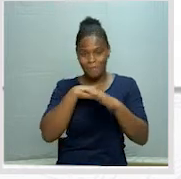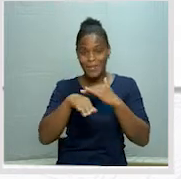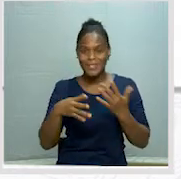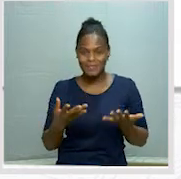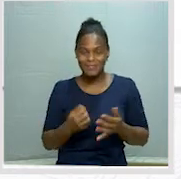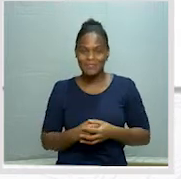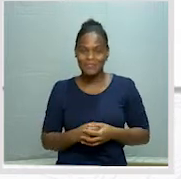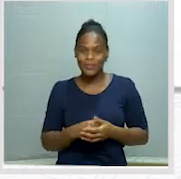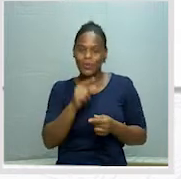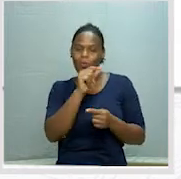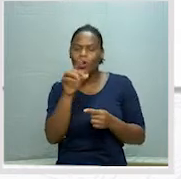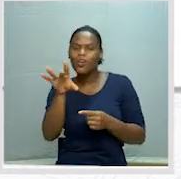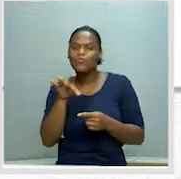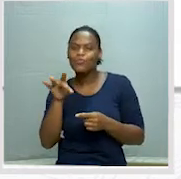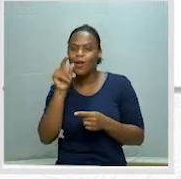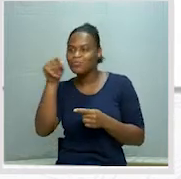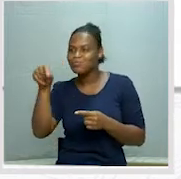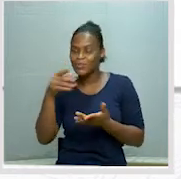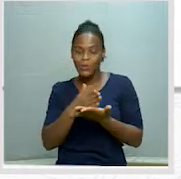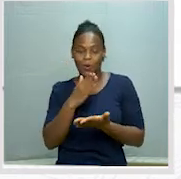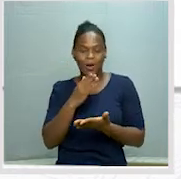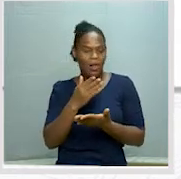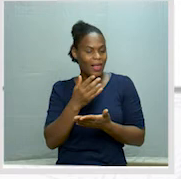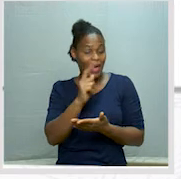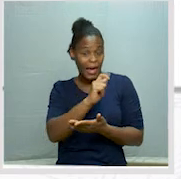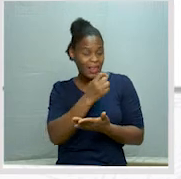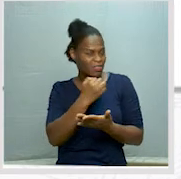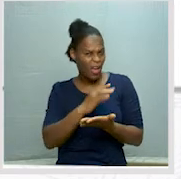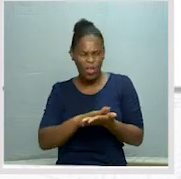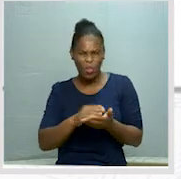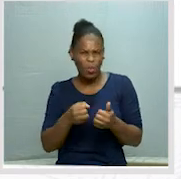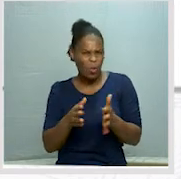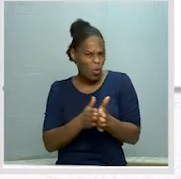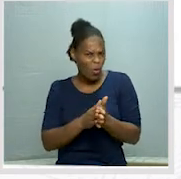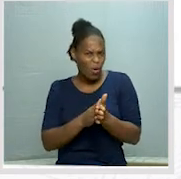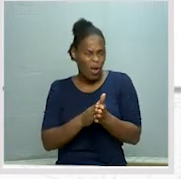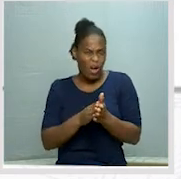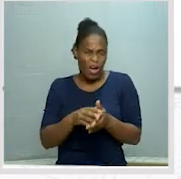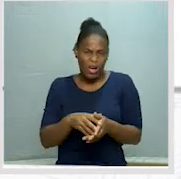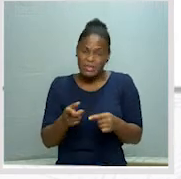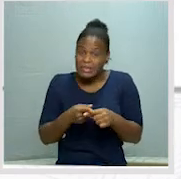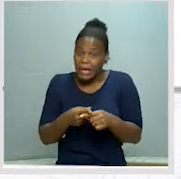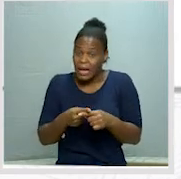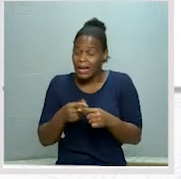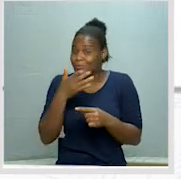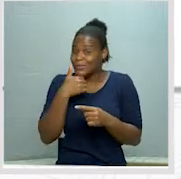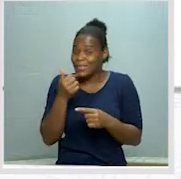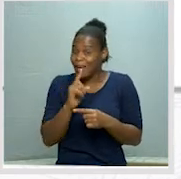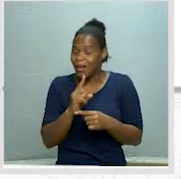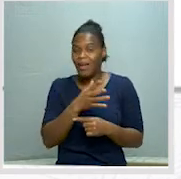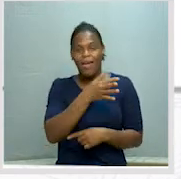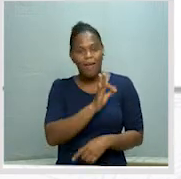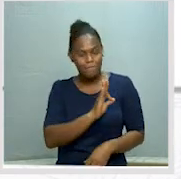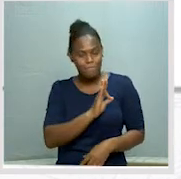produção humana. E, nem todos possuem sensibilidade estética. E F,